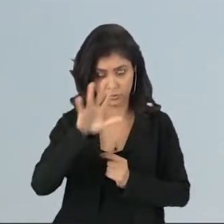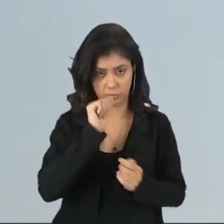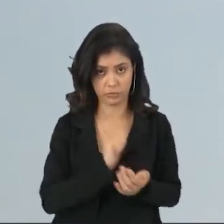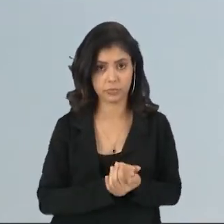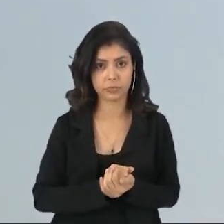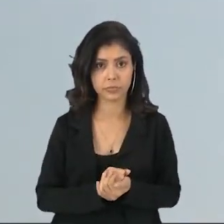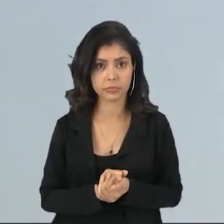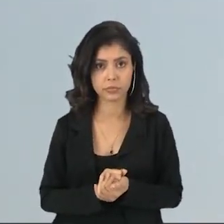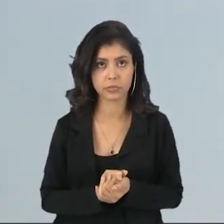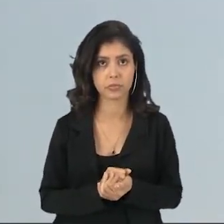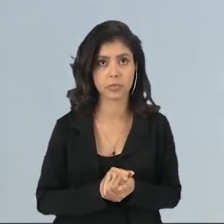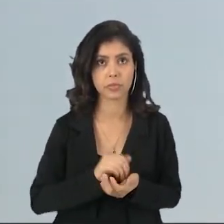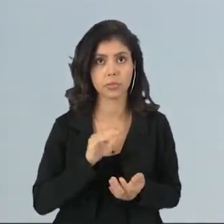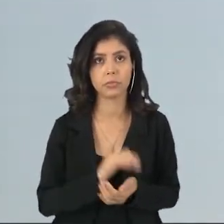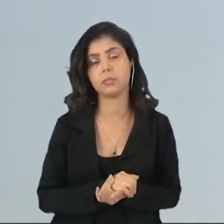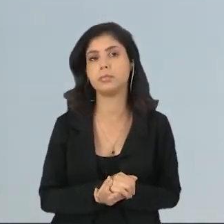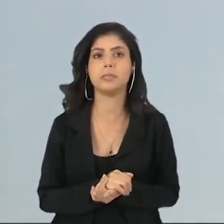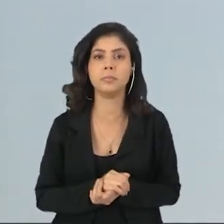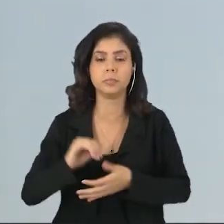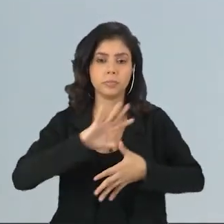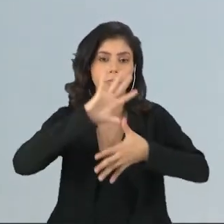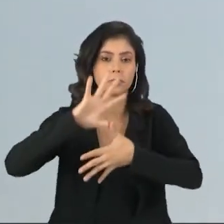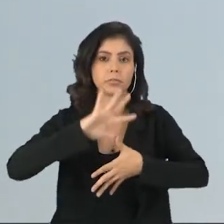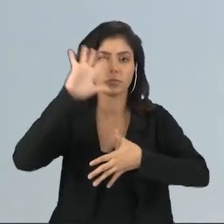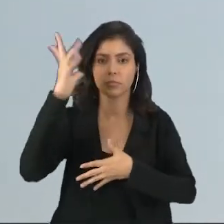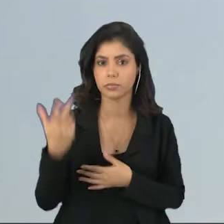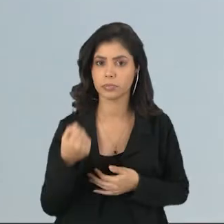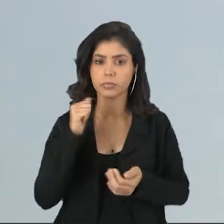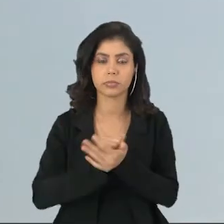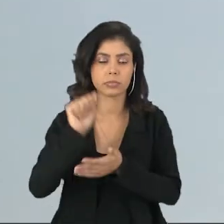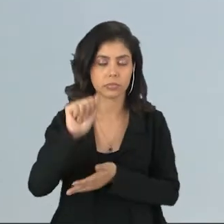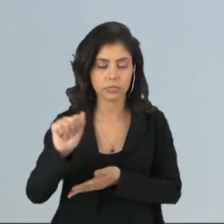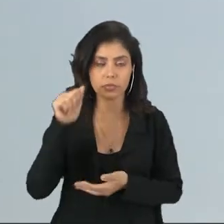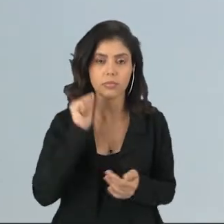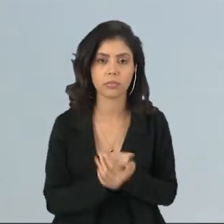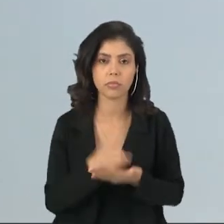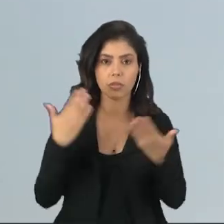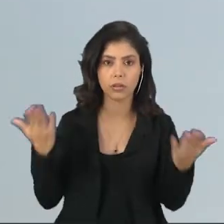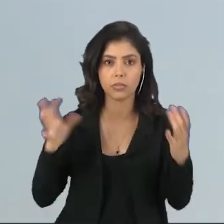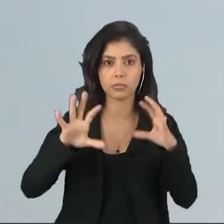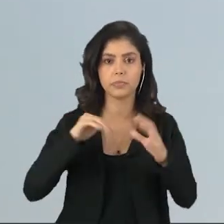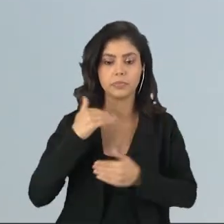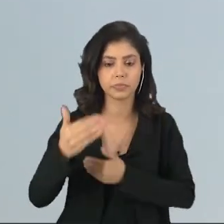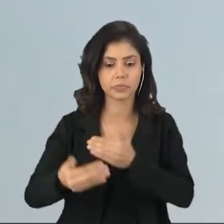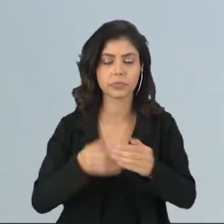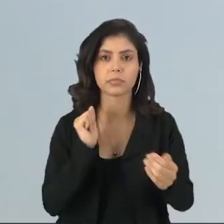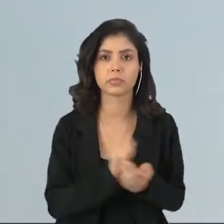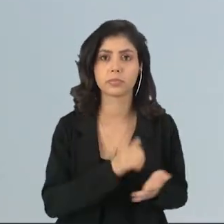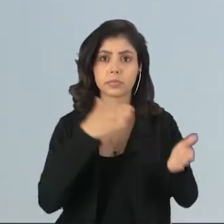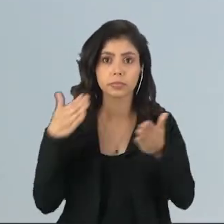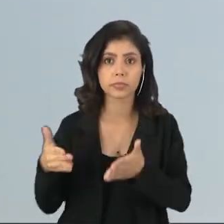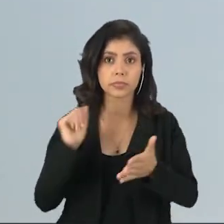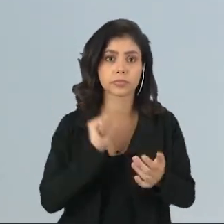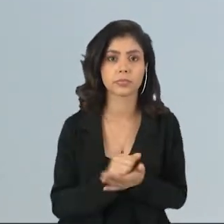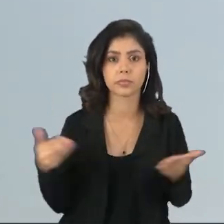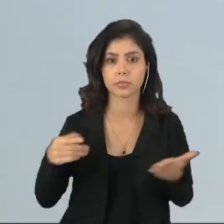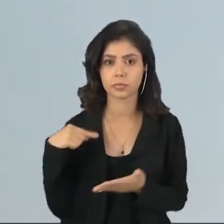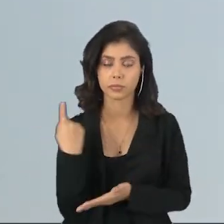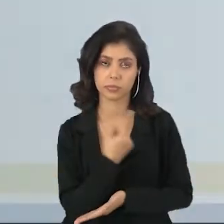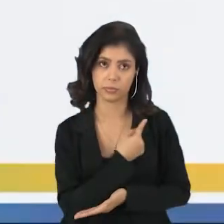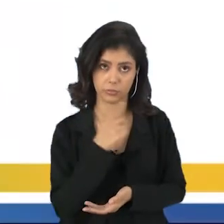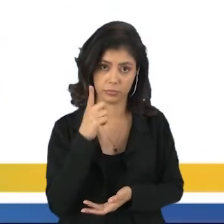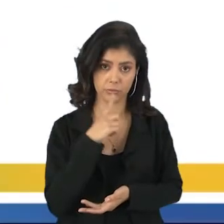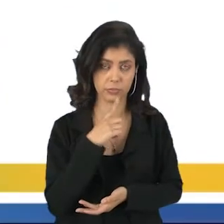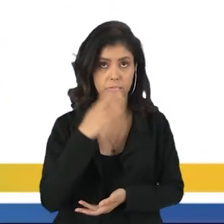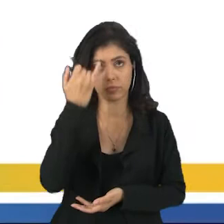continente americano, no continente africano e na Ásia. E com isso a gente vai desenvolver a partir de agora isso, para você ter